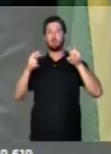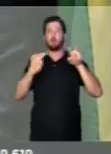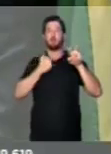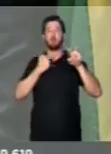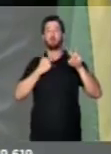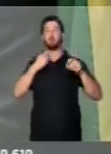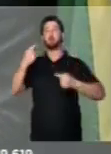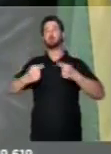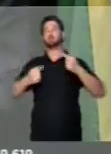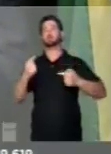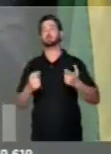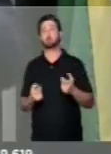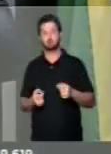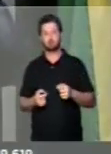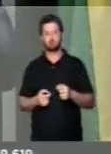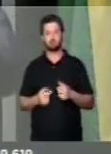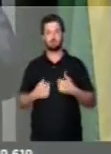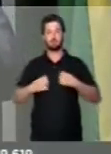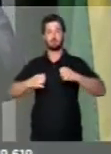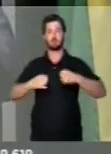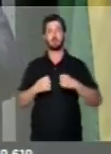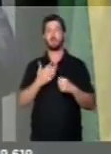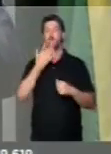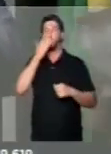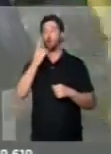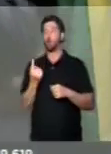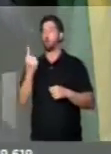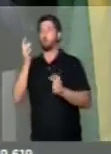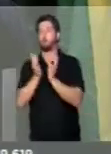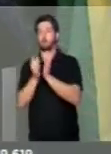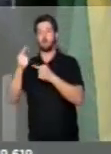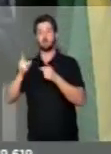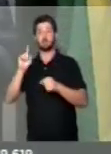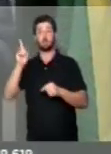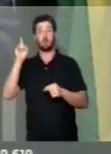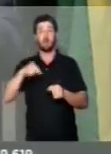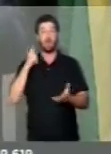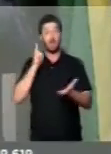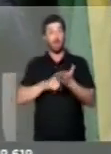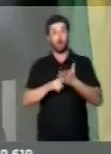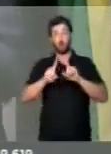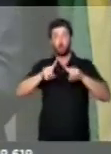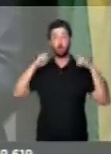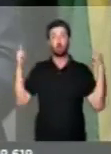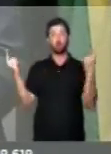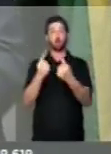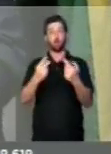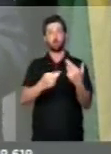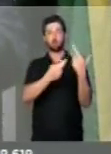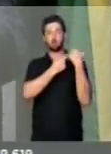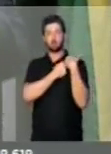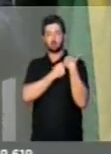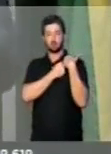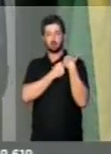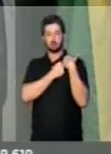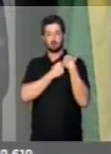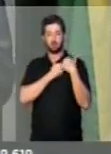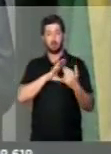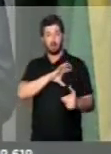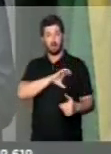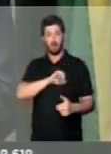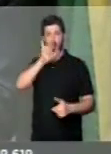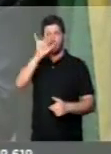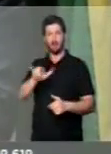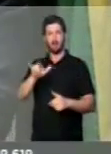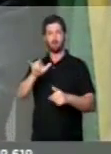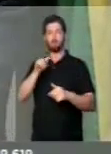ser tratada com uma cor partidária, mas sim com a cor do civismo, da responsabilidade, do amor à